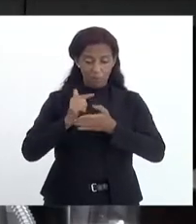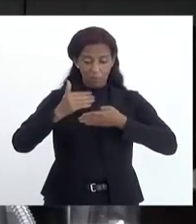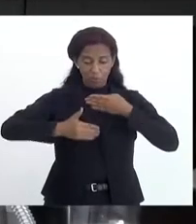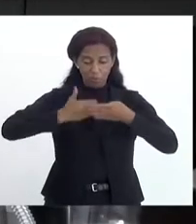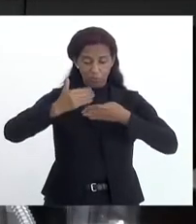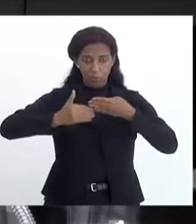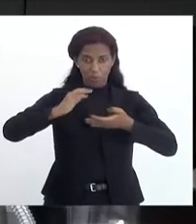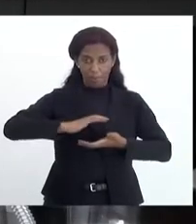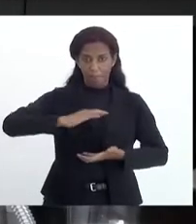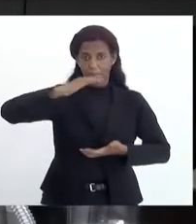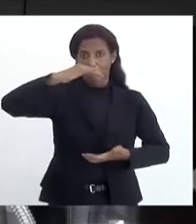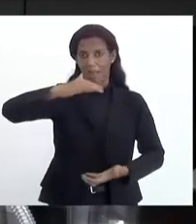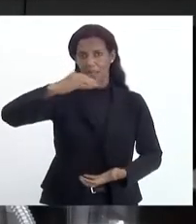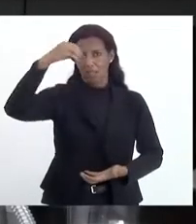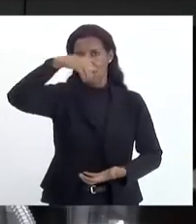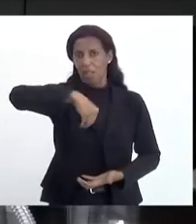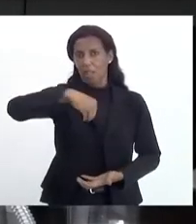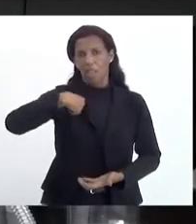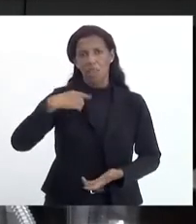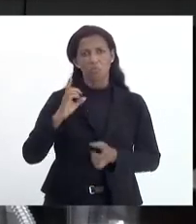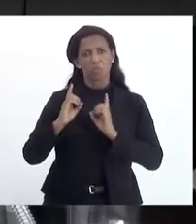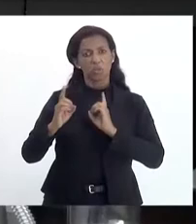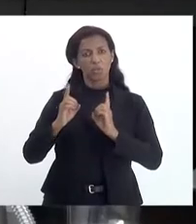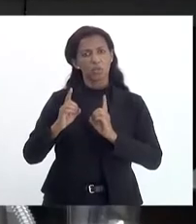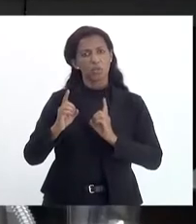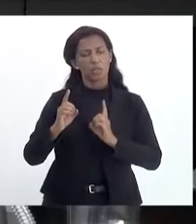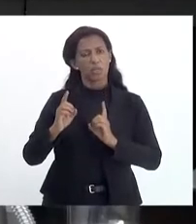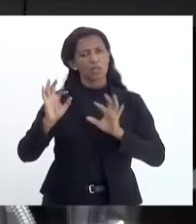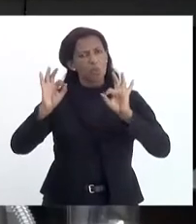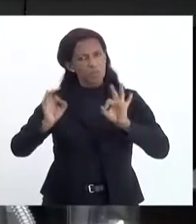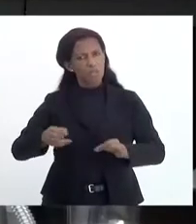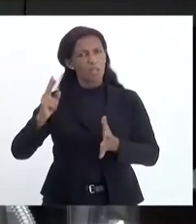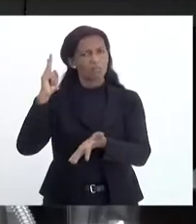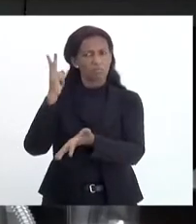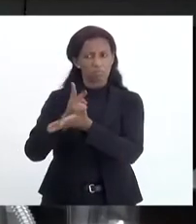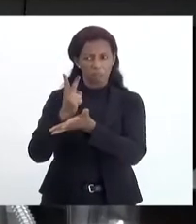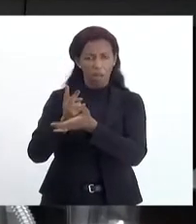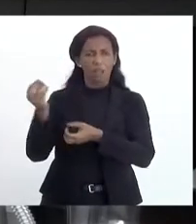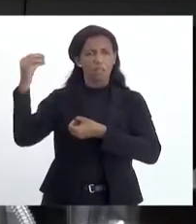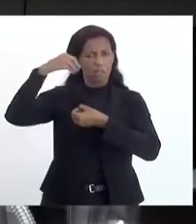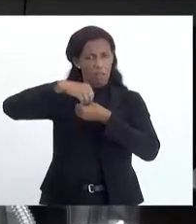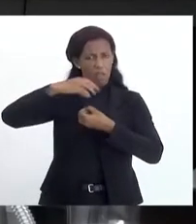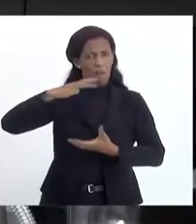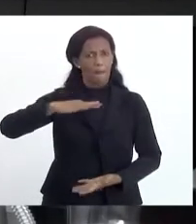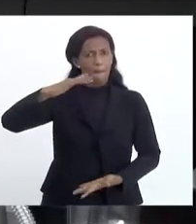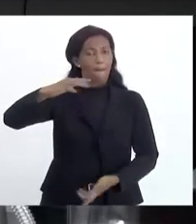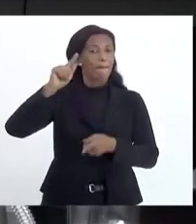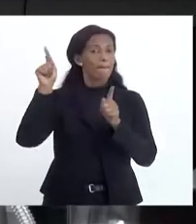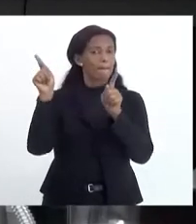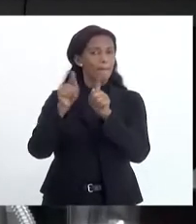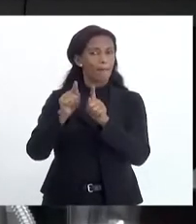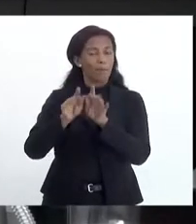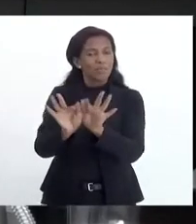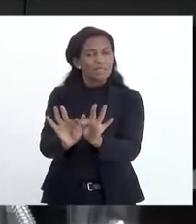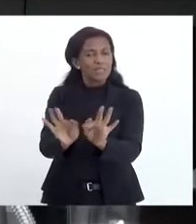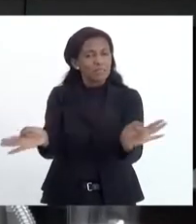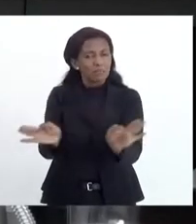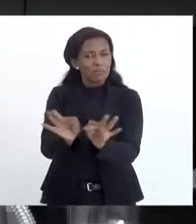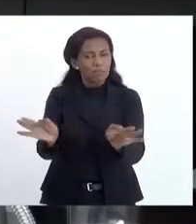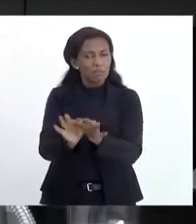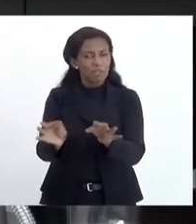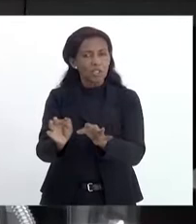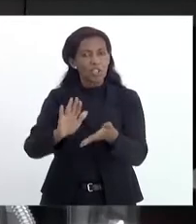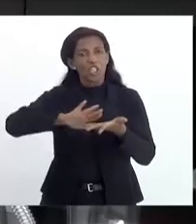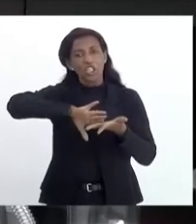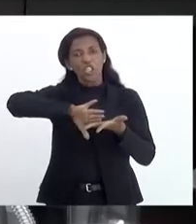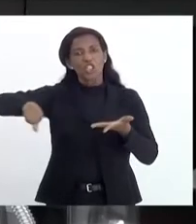nem ia discutir. Então, a ideia é manter o papel higiênico na cesta básica, folha única, e tirar a